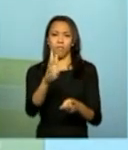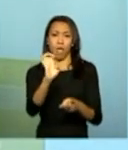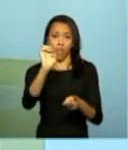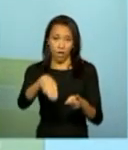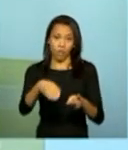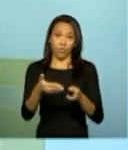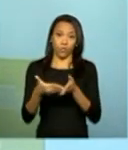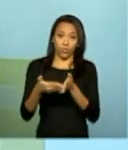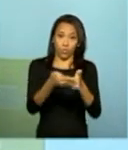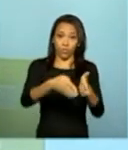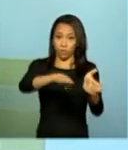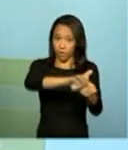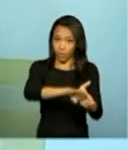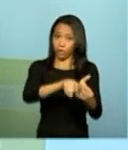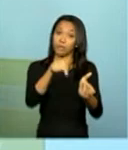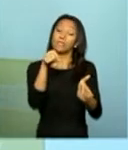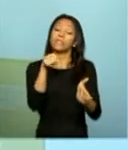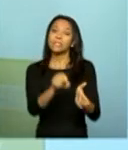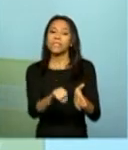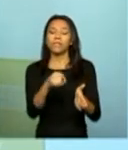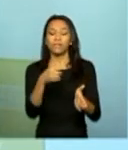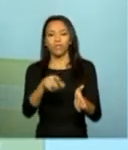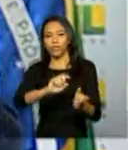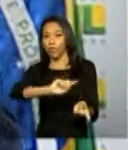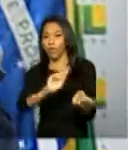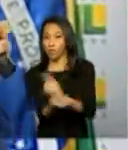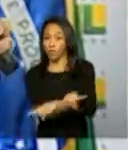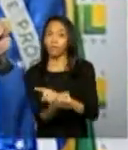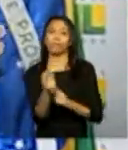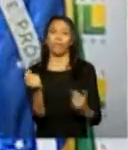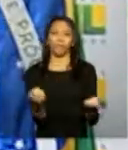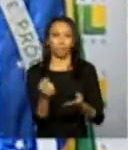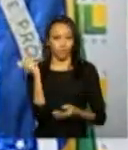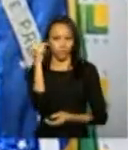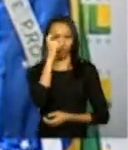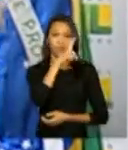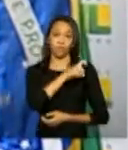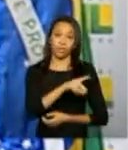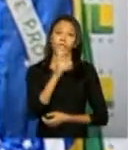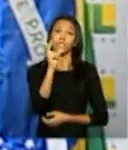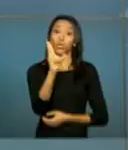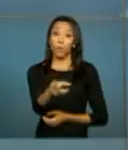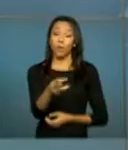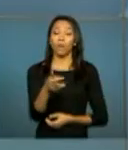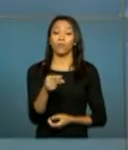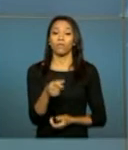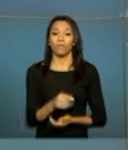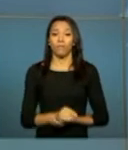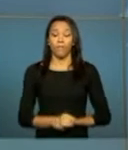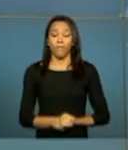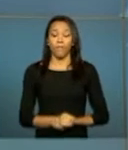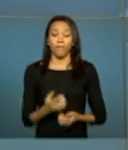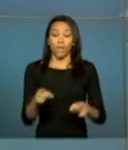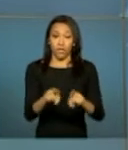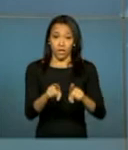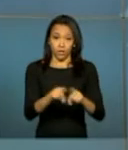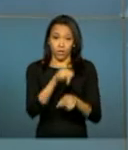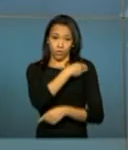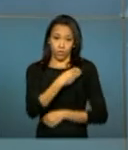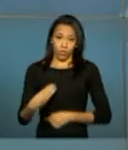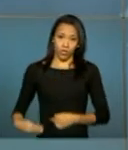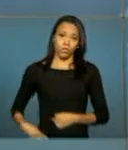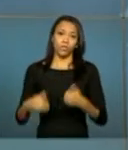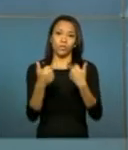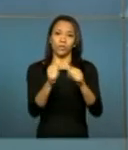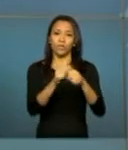fosse o inverso, nós teríamos uma dificuldade tão grande quanto hoje tem o estado de Mato Grosso. E o ministro dos